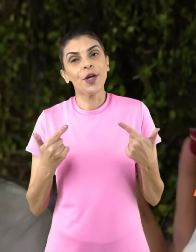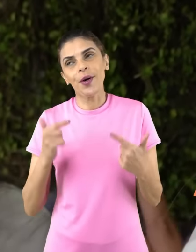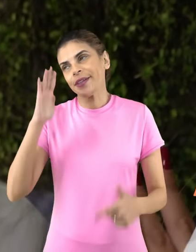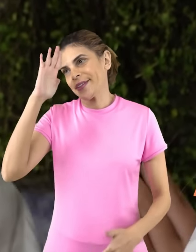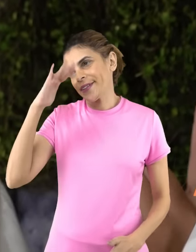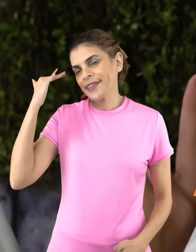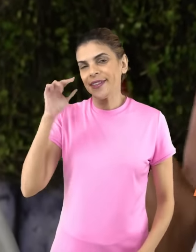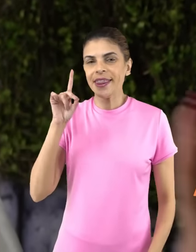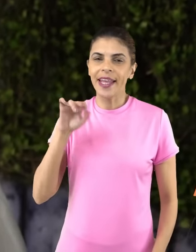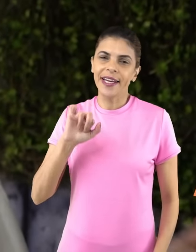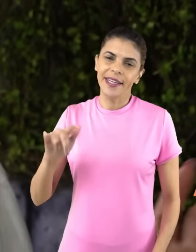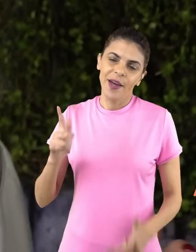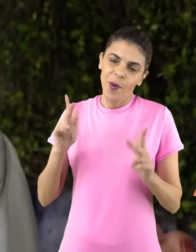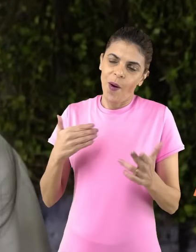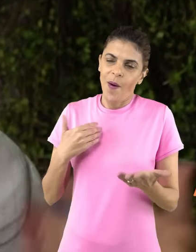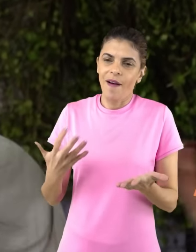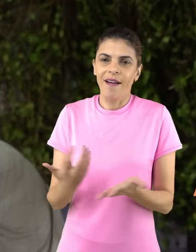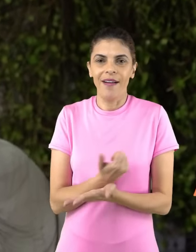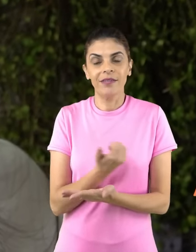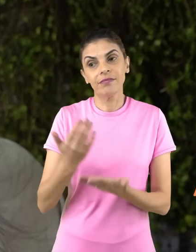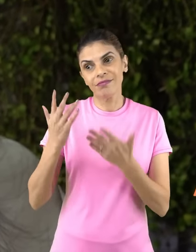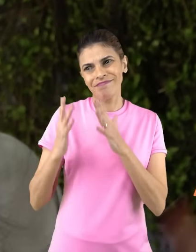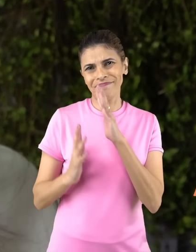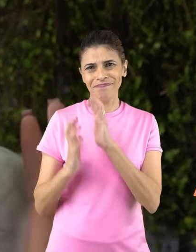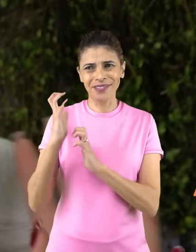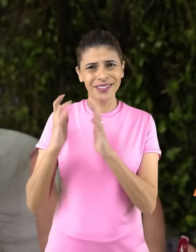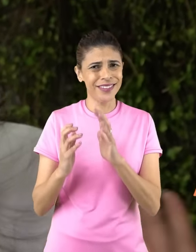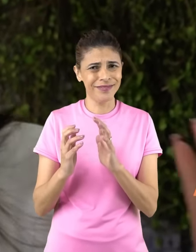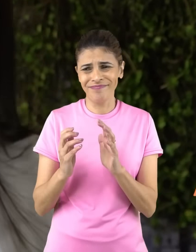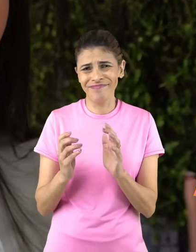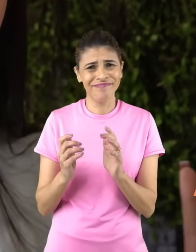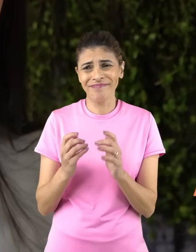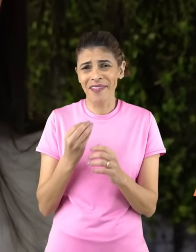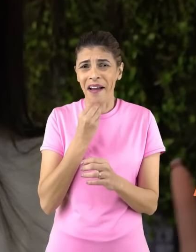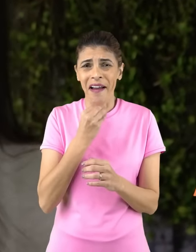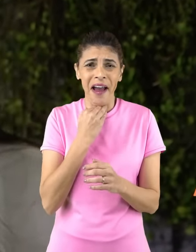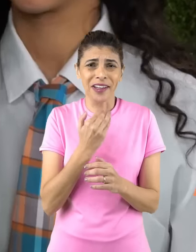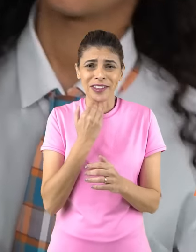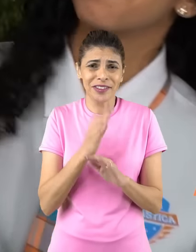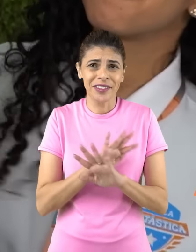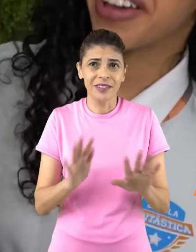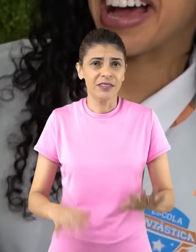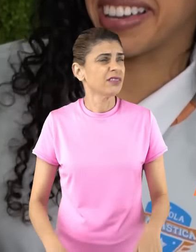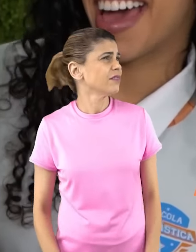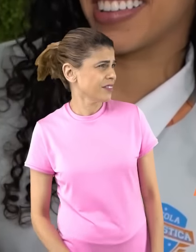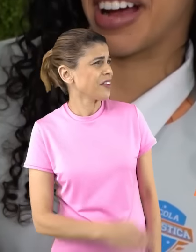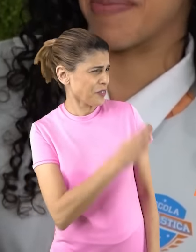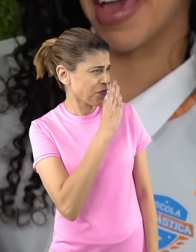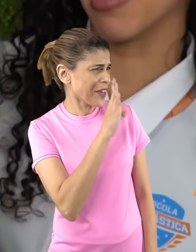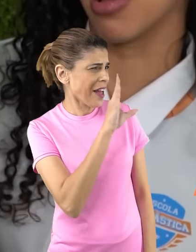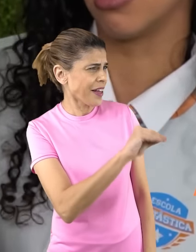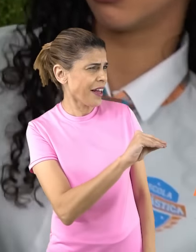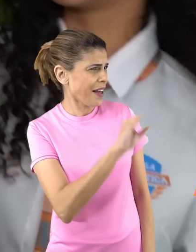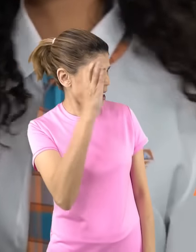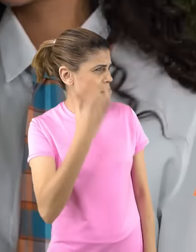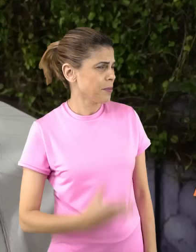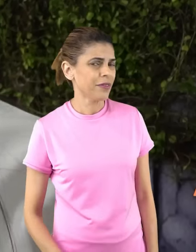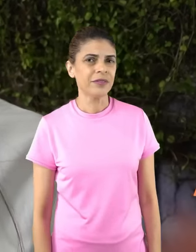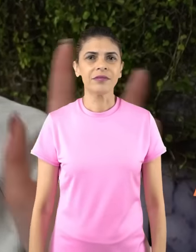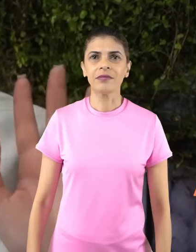Daniel na vida de vocês Mas brigar pelo Renan Não vai levar vocês a lugar nenhum Fica quieta, Camila